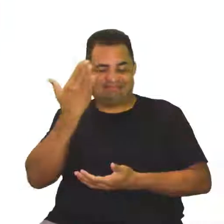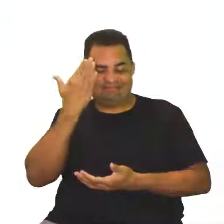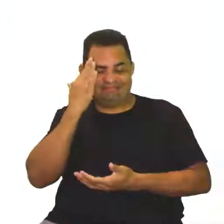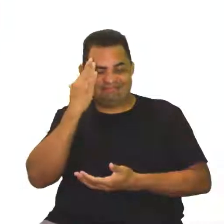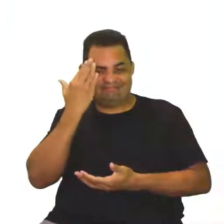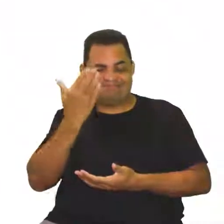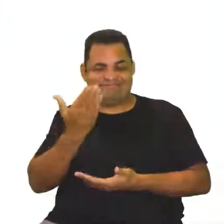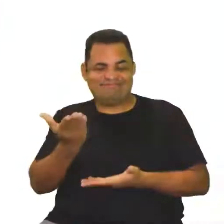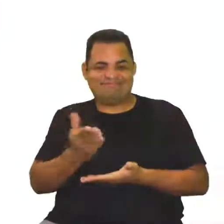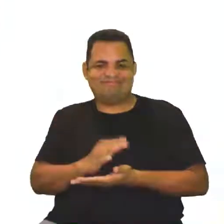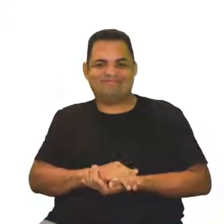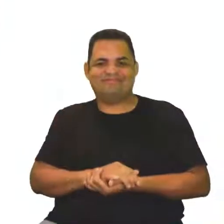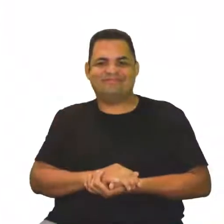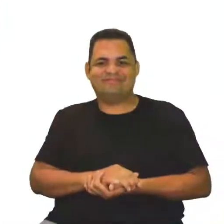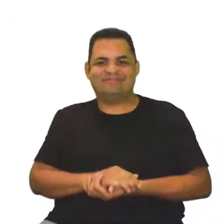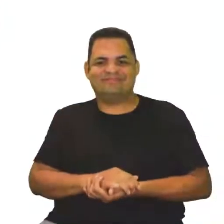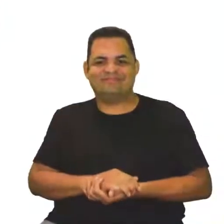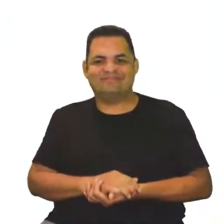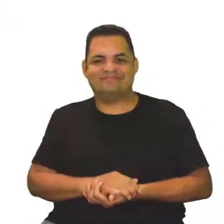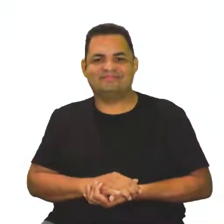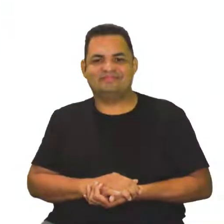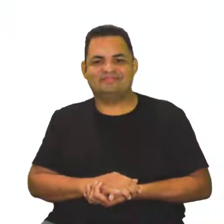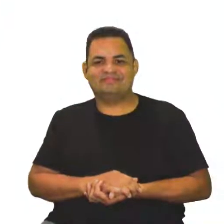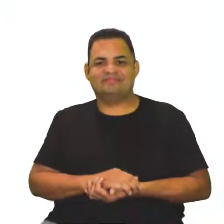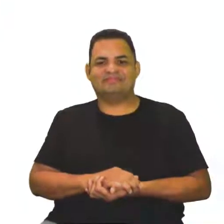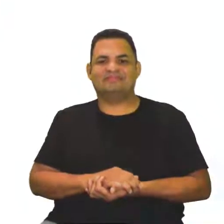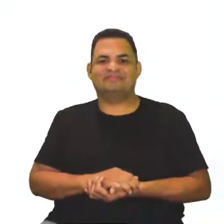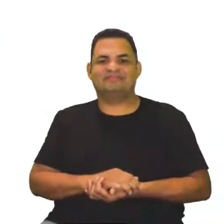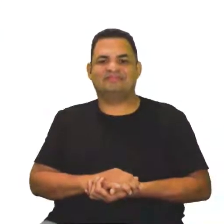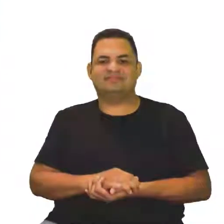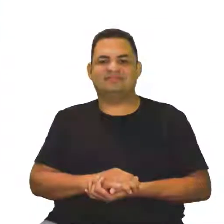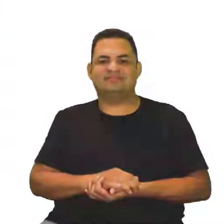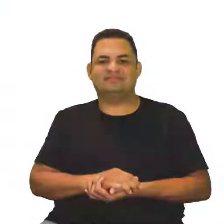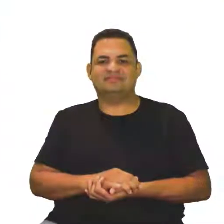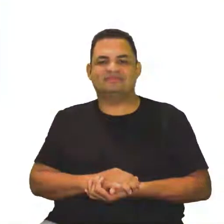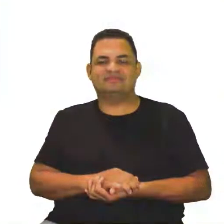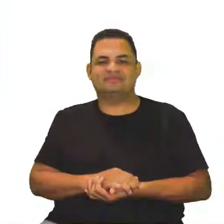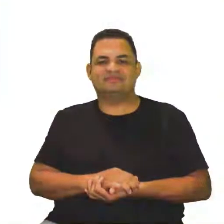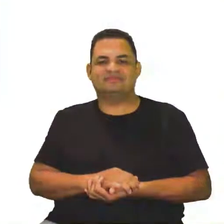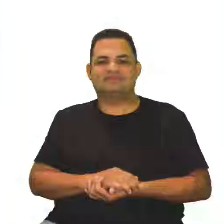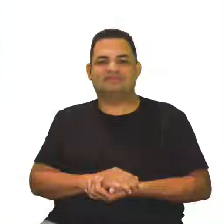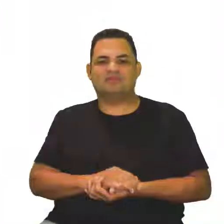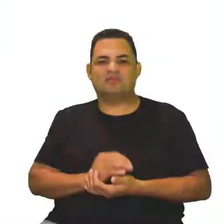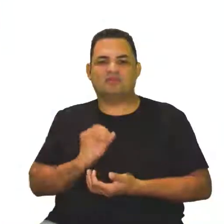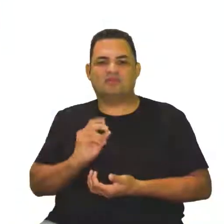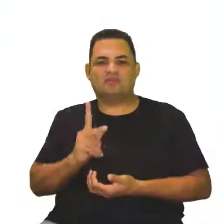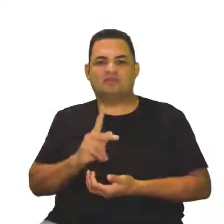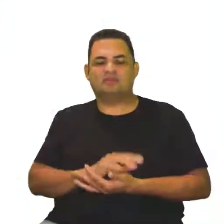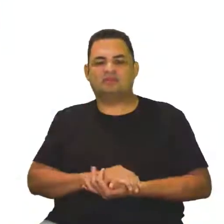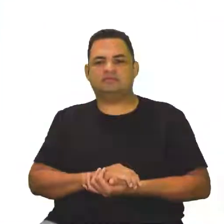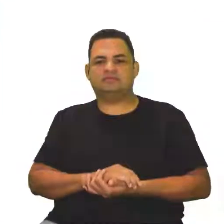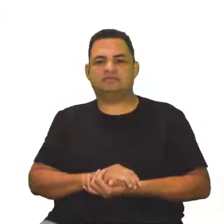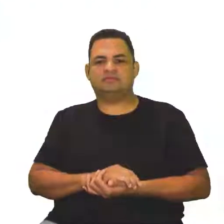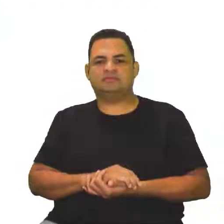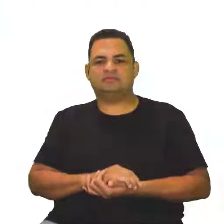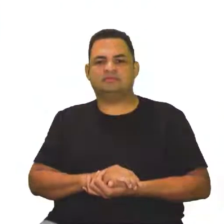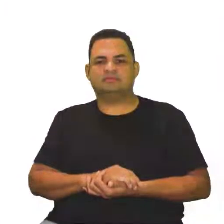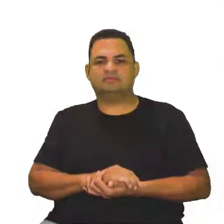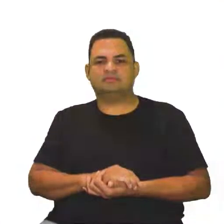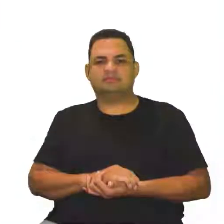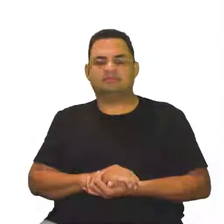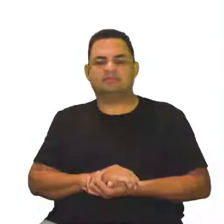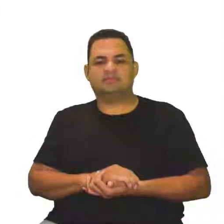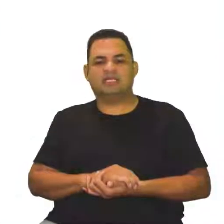entender, ok? E aqui, o spoiler que estava aqui na tela veio disso aqui, ok? Então, em